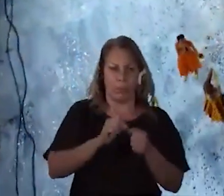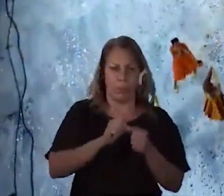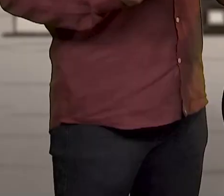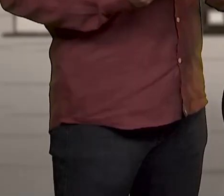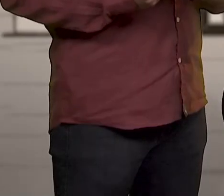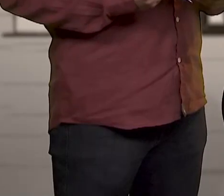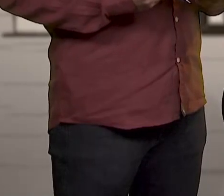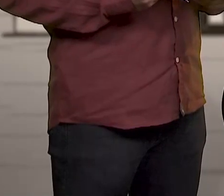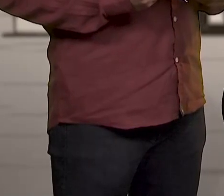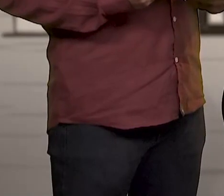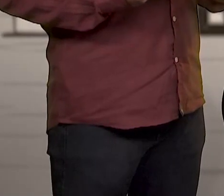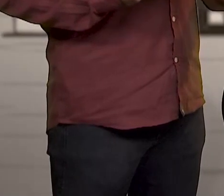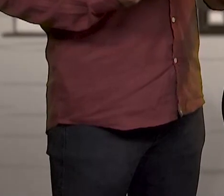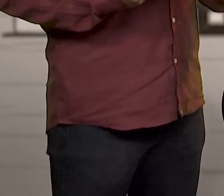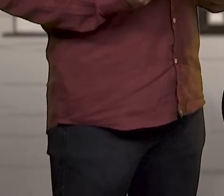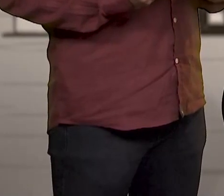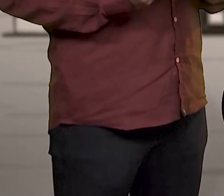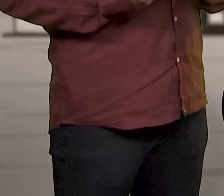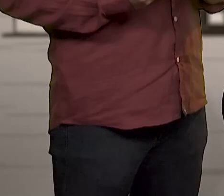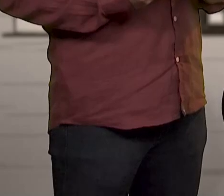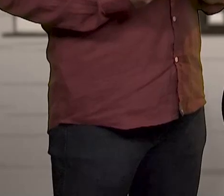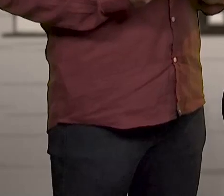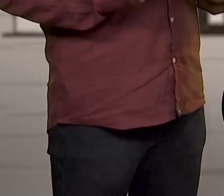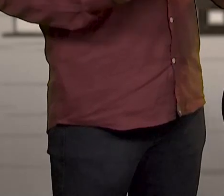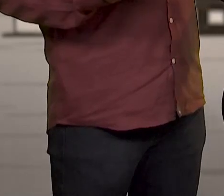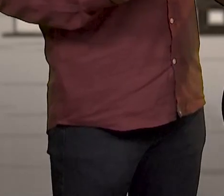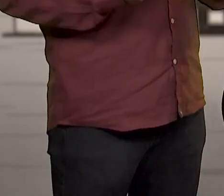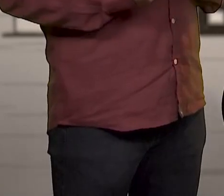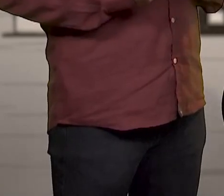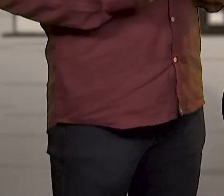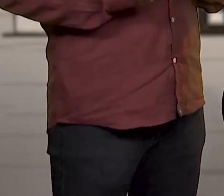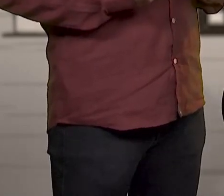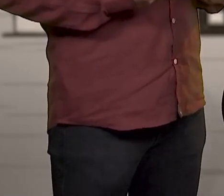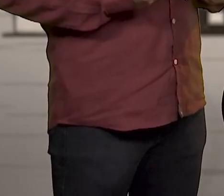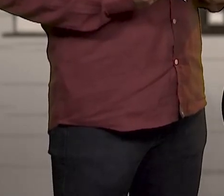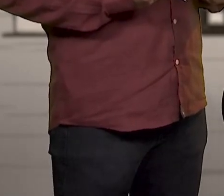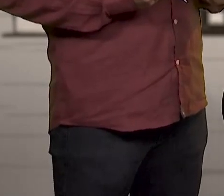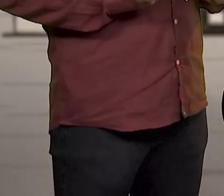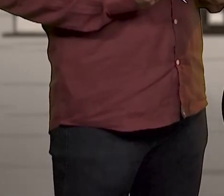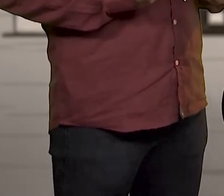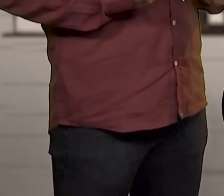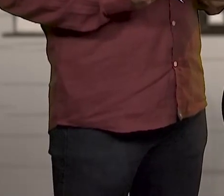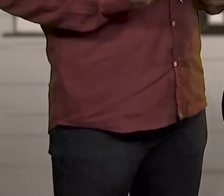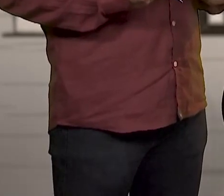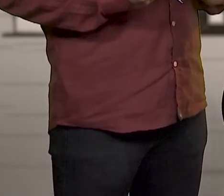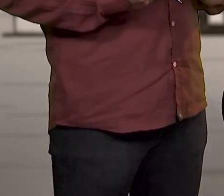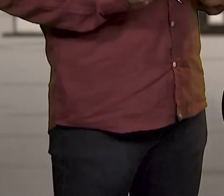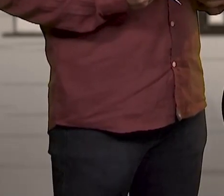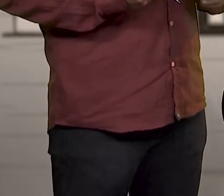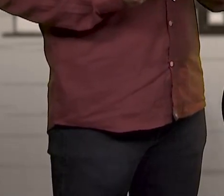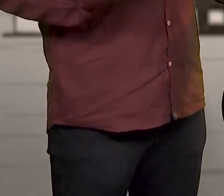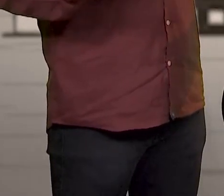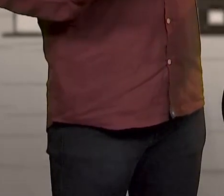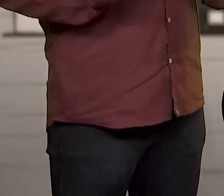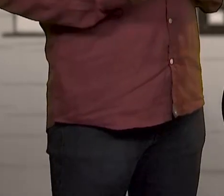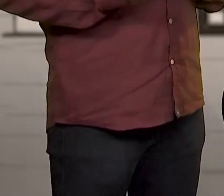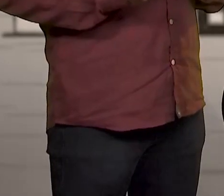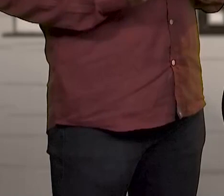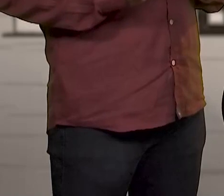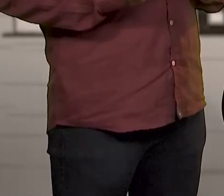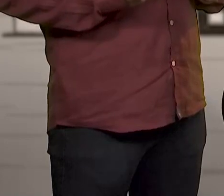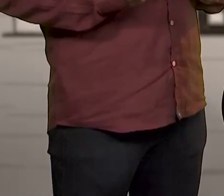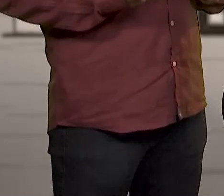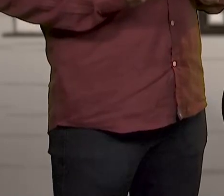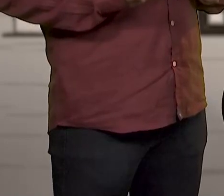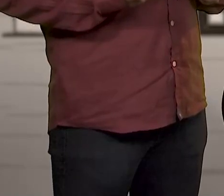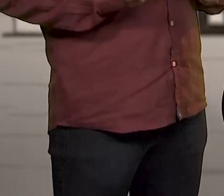a pouquinho a gente também tem a final do grupo especial. Vocês arriscam algum palpite? Vocês torcem para alguém ou vocês preferem se